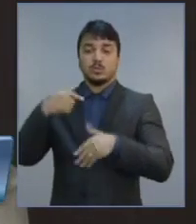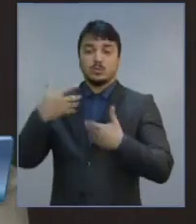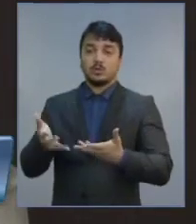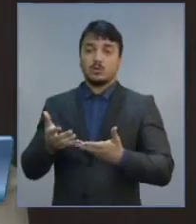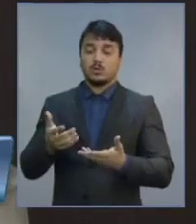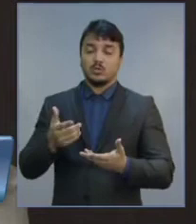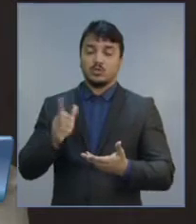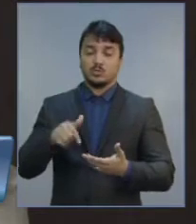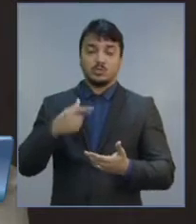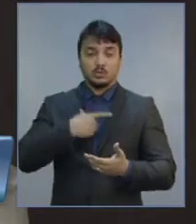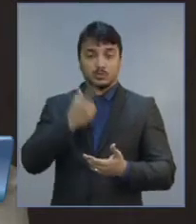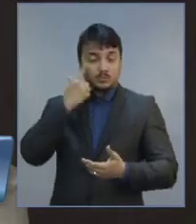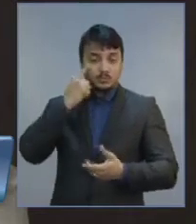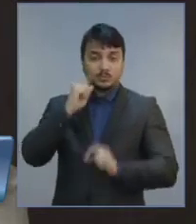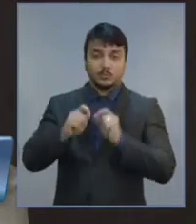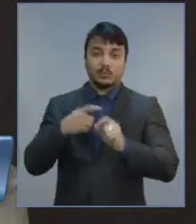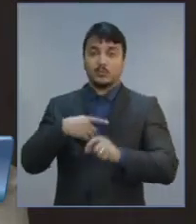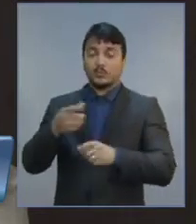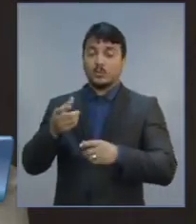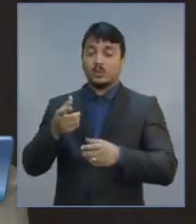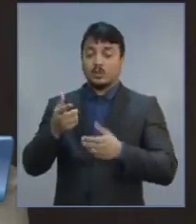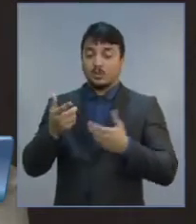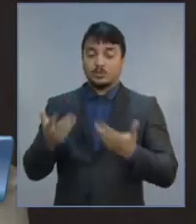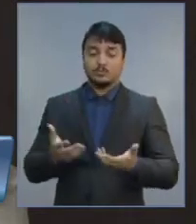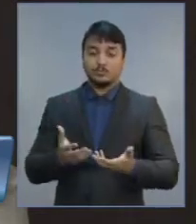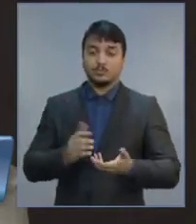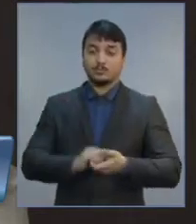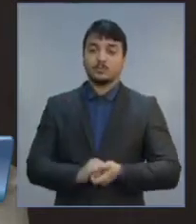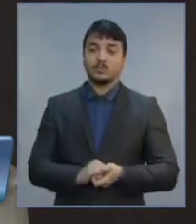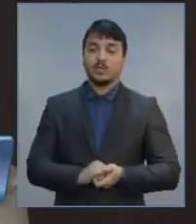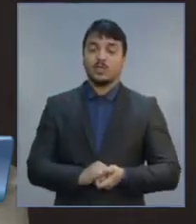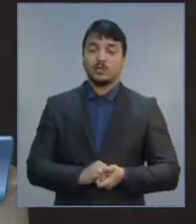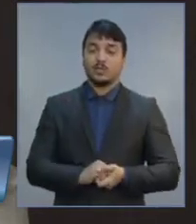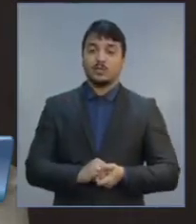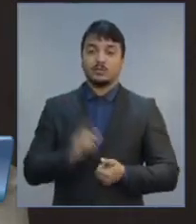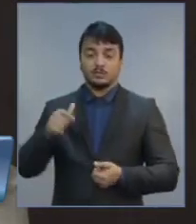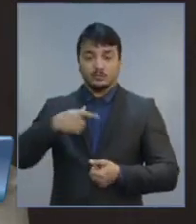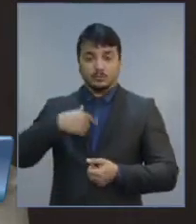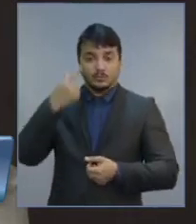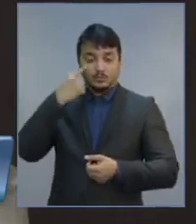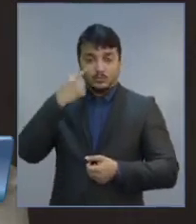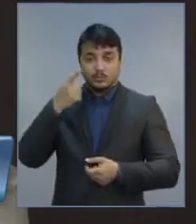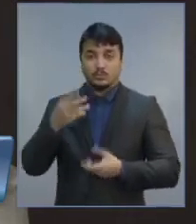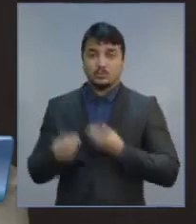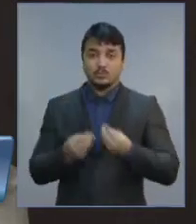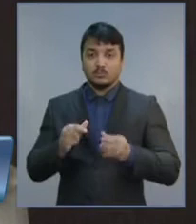o básico do direito, o básico do garantismo penal,